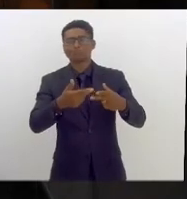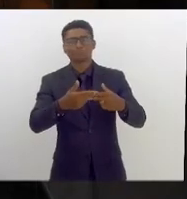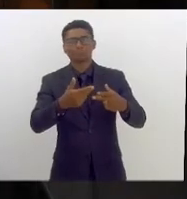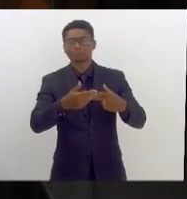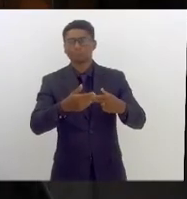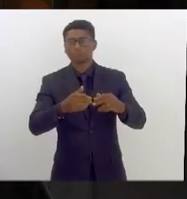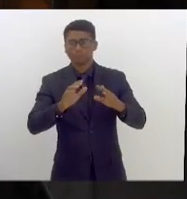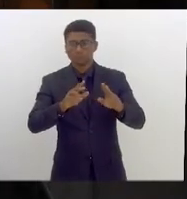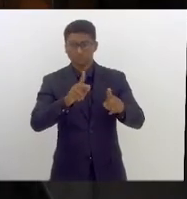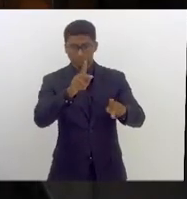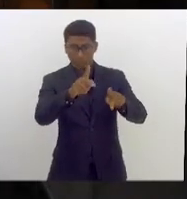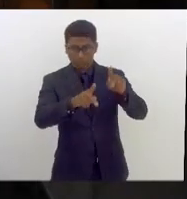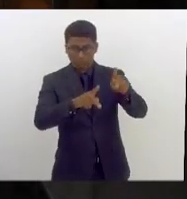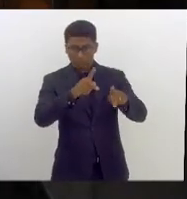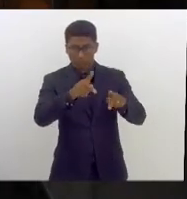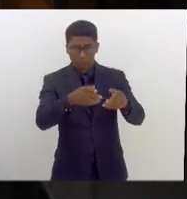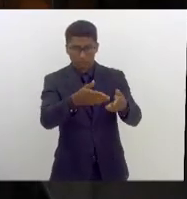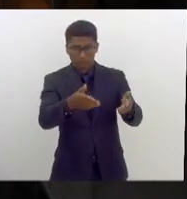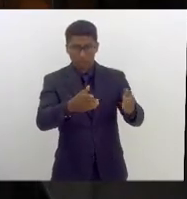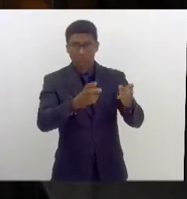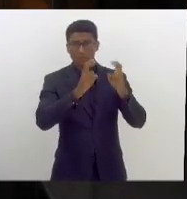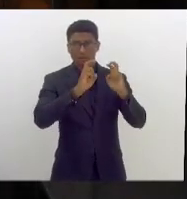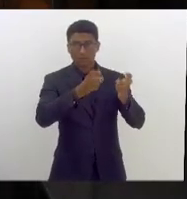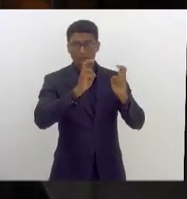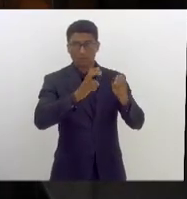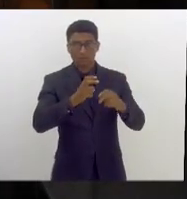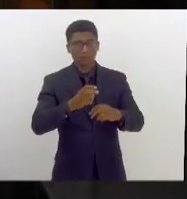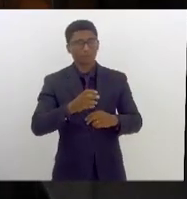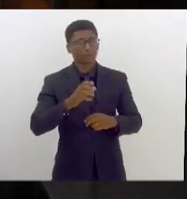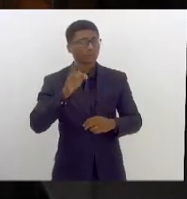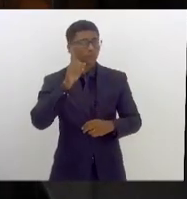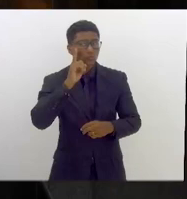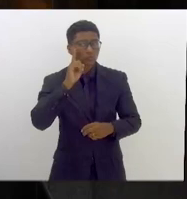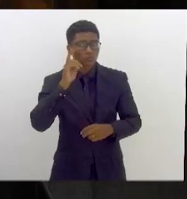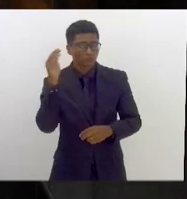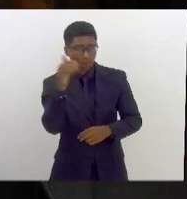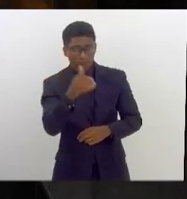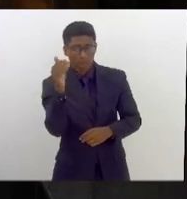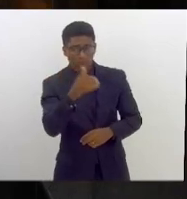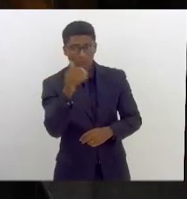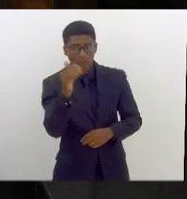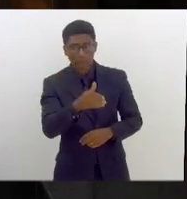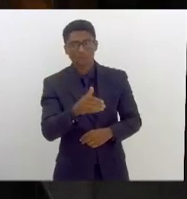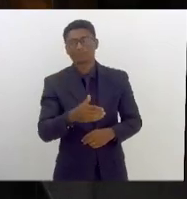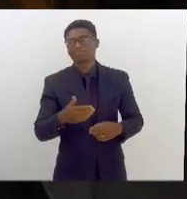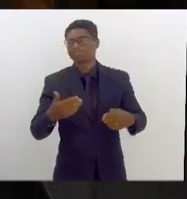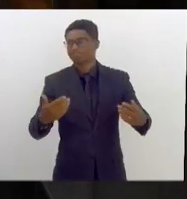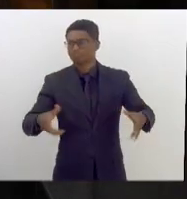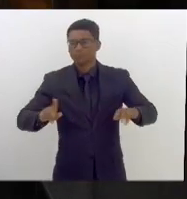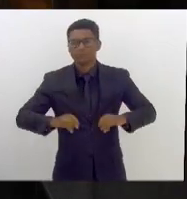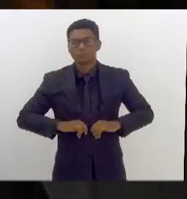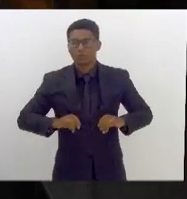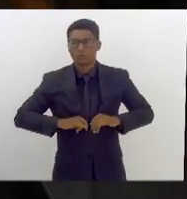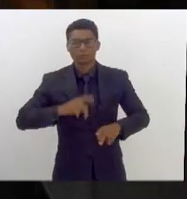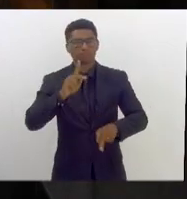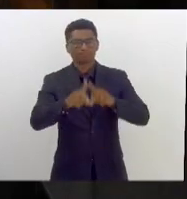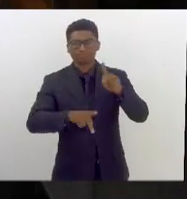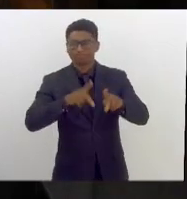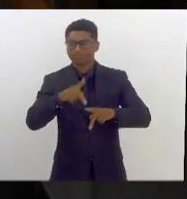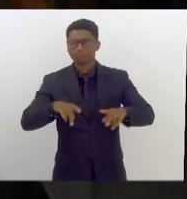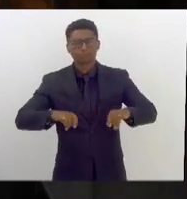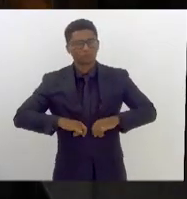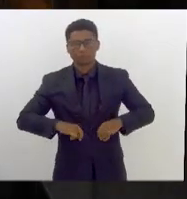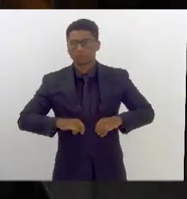que andava e anda de trem, uma desgraça diária, uma